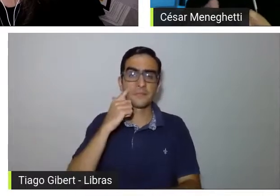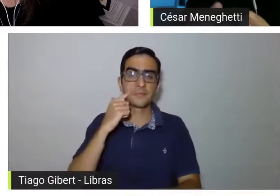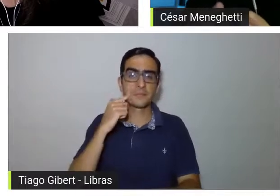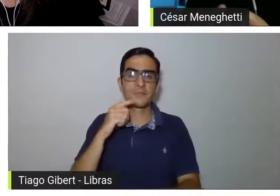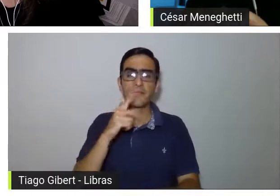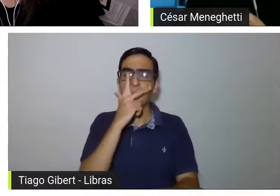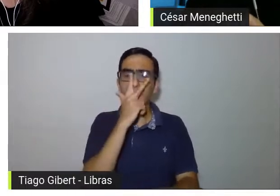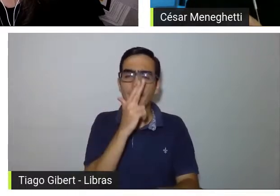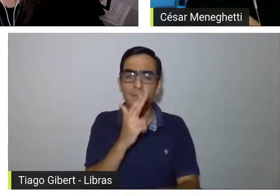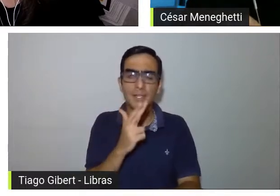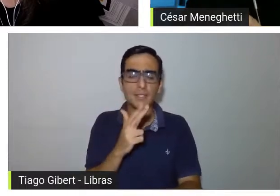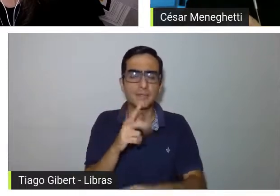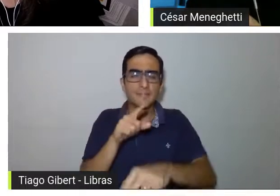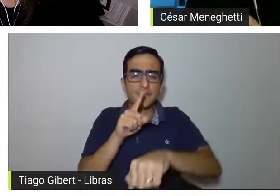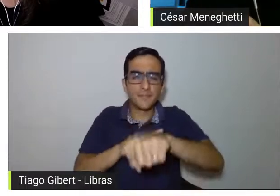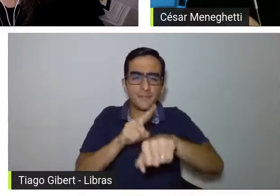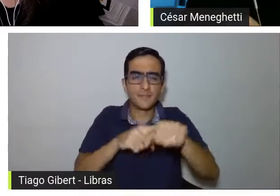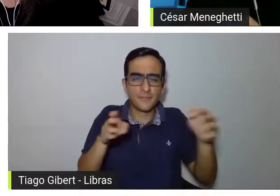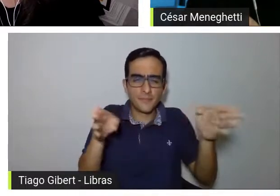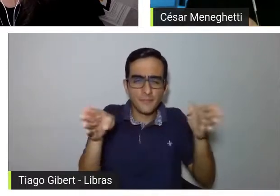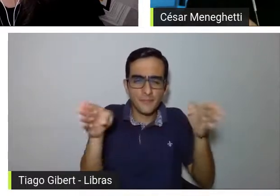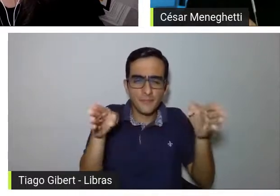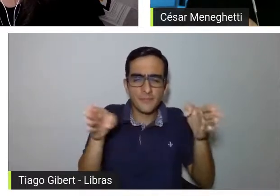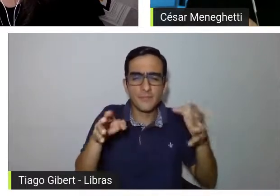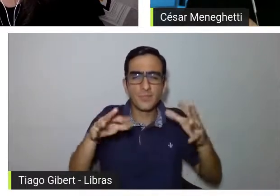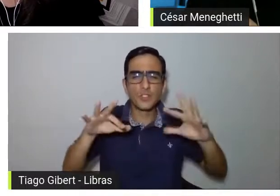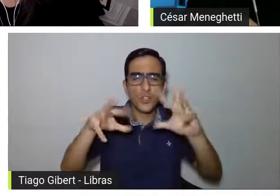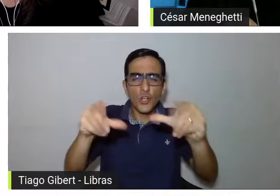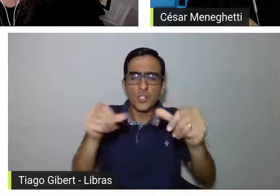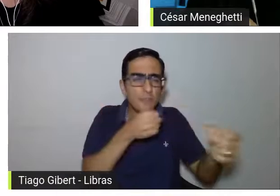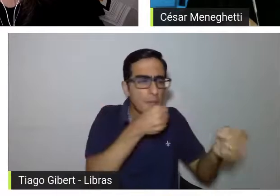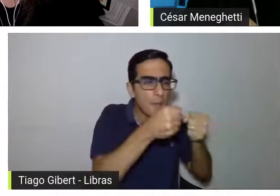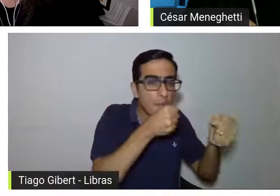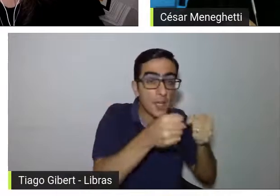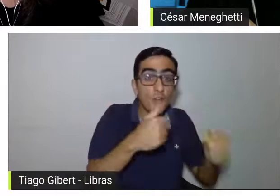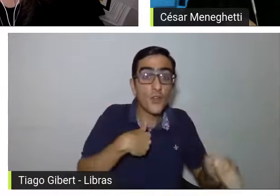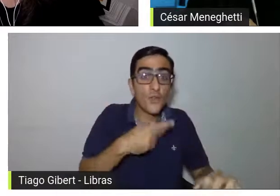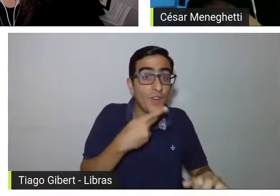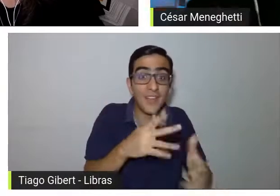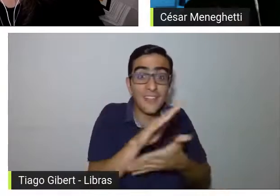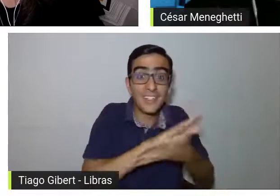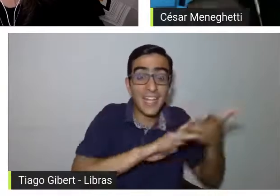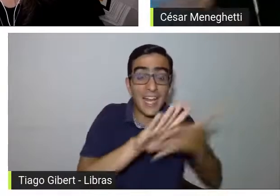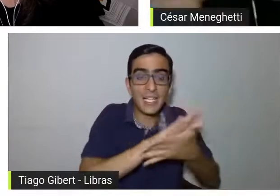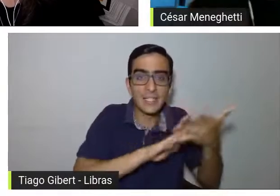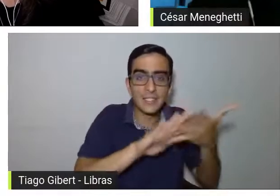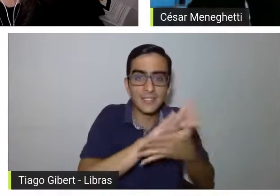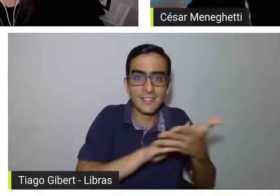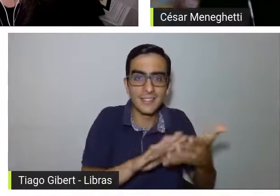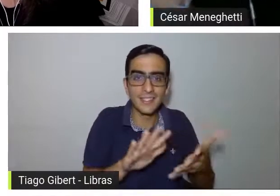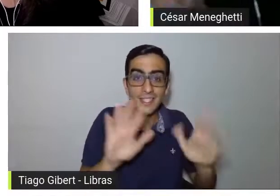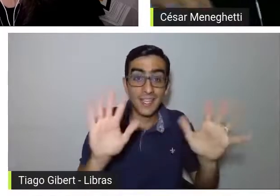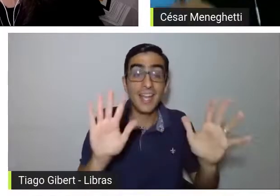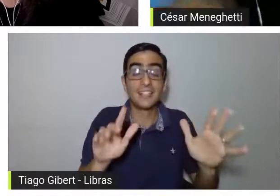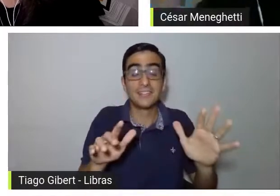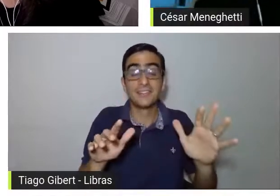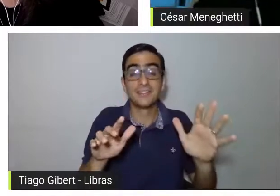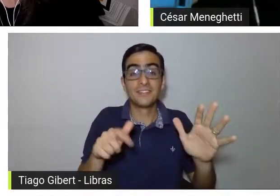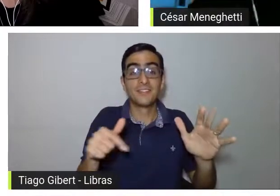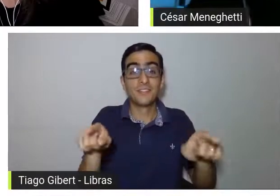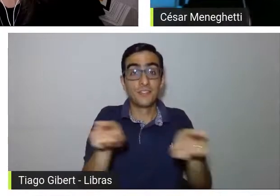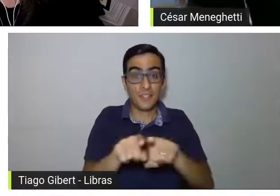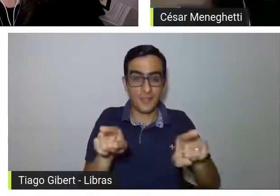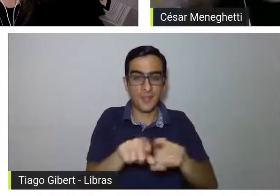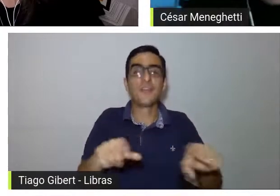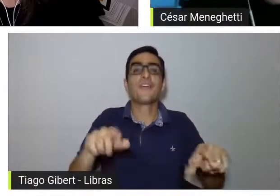é o momento que todas as entrevistas eu não falava nada no começo. Então, aí tem também. Eu sobrepus